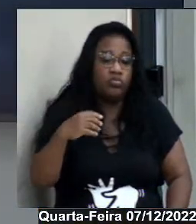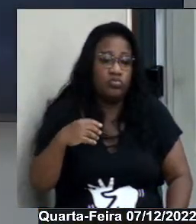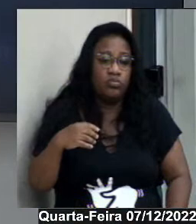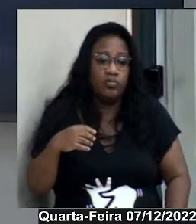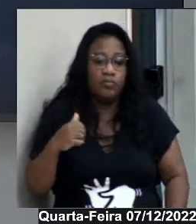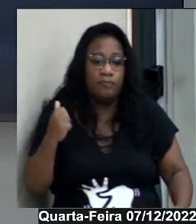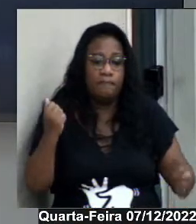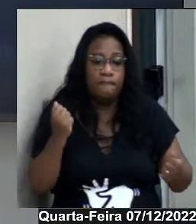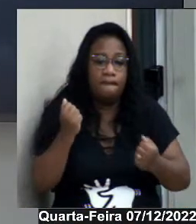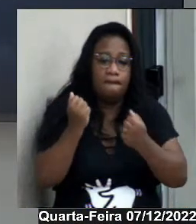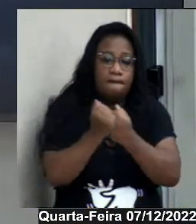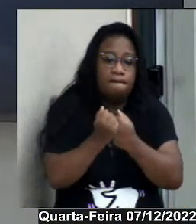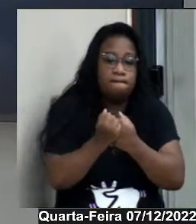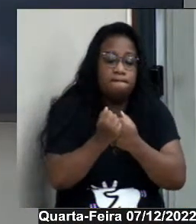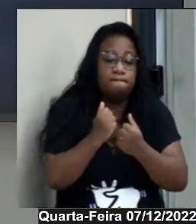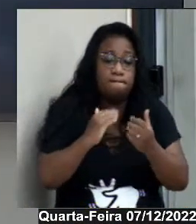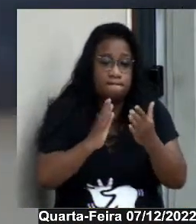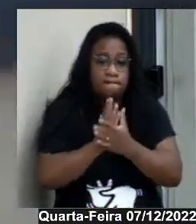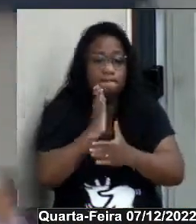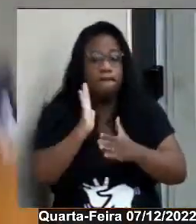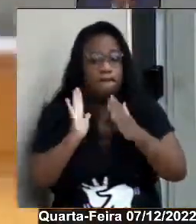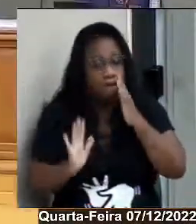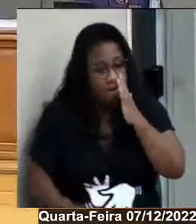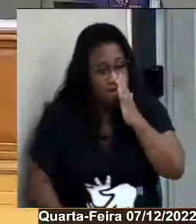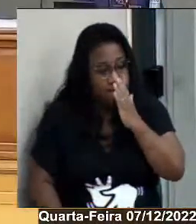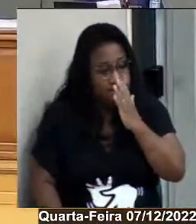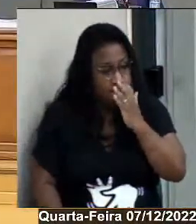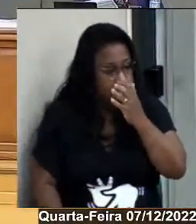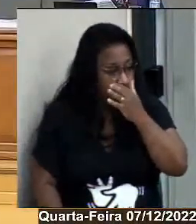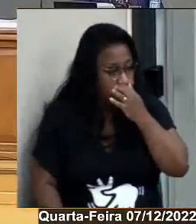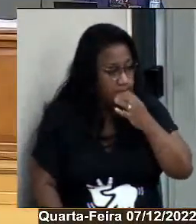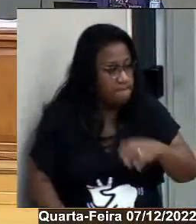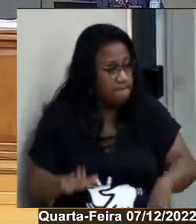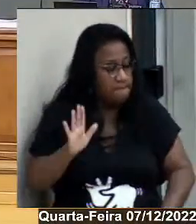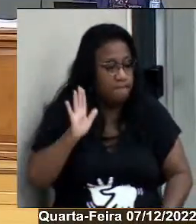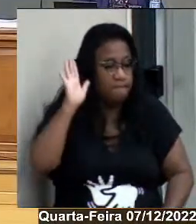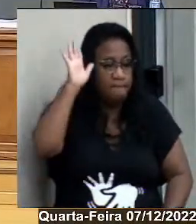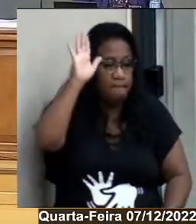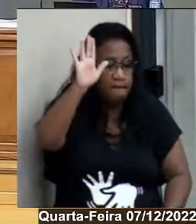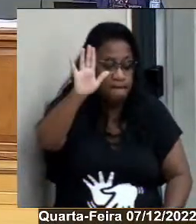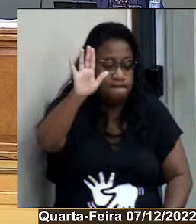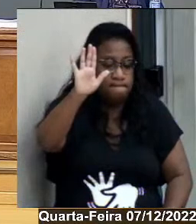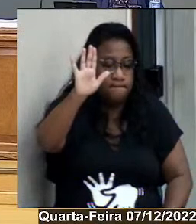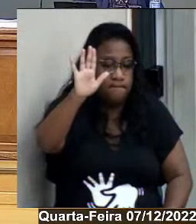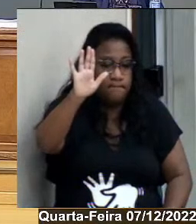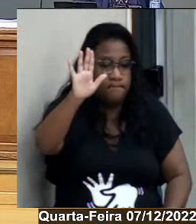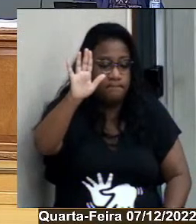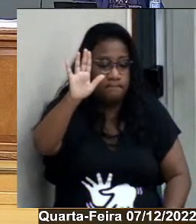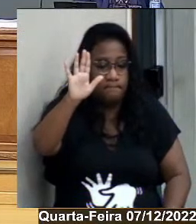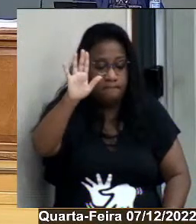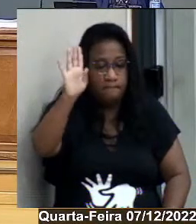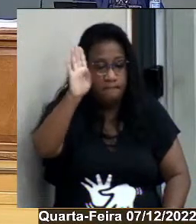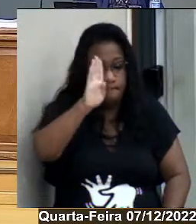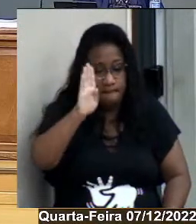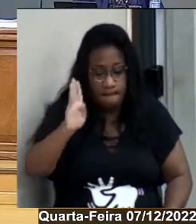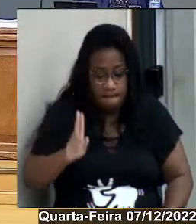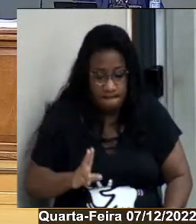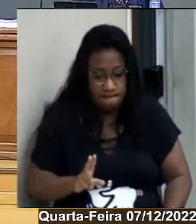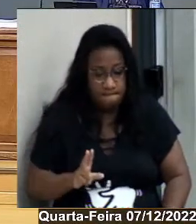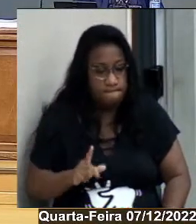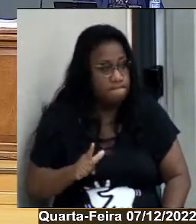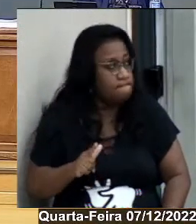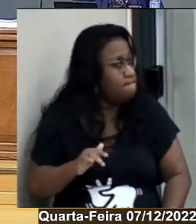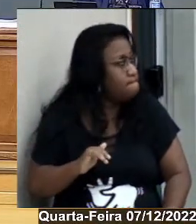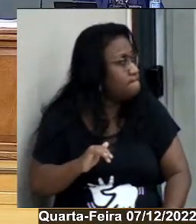A moção de apoio número 50/2022 está aprovada. Questão de ordem, senhor presidente. A palavra é o vereador Bobilhão Caxias. Queria